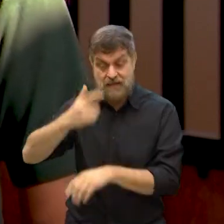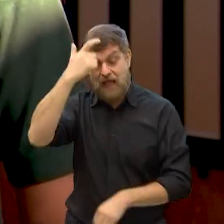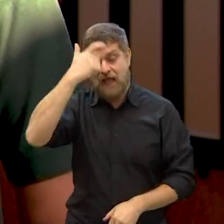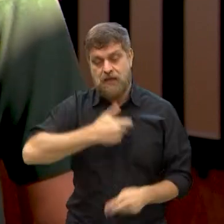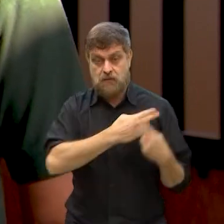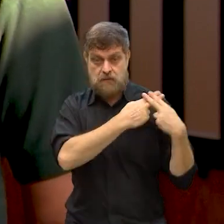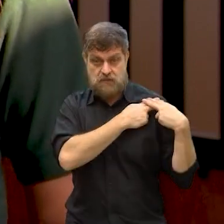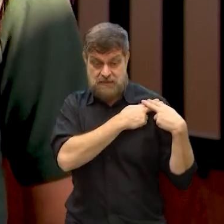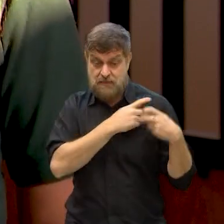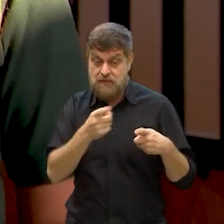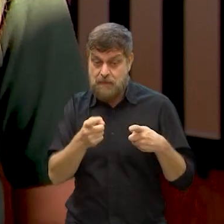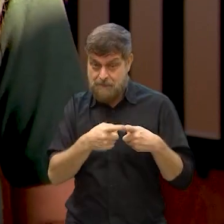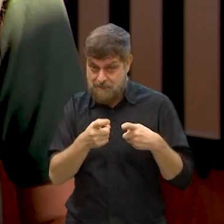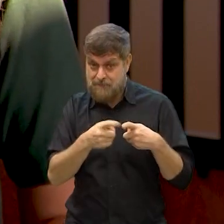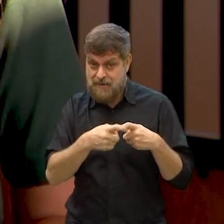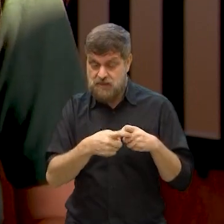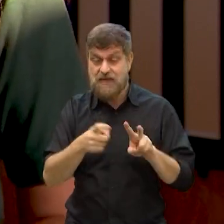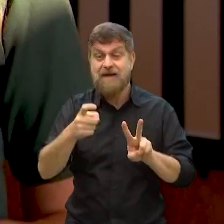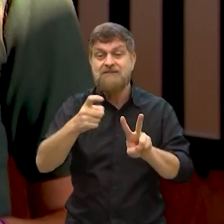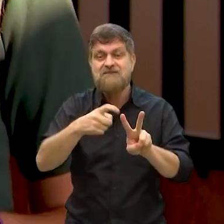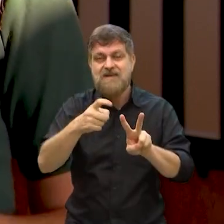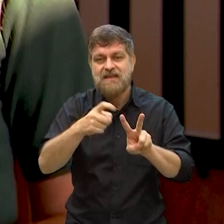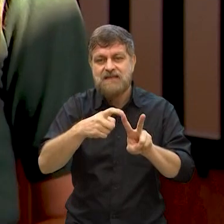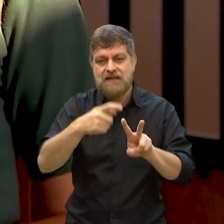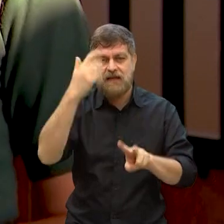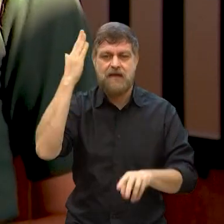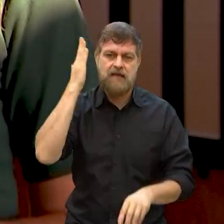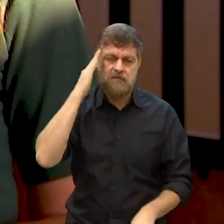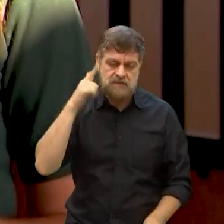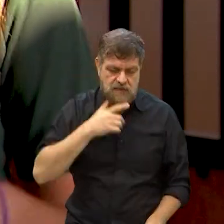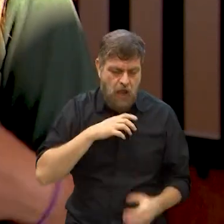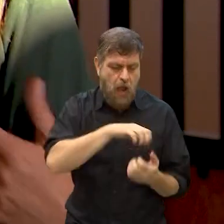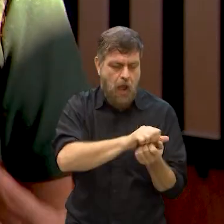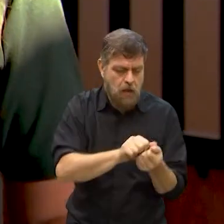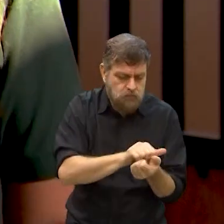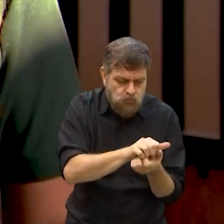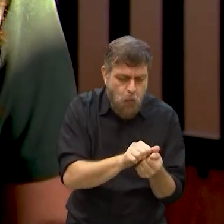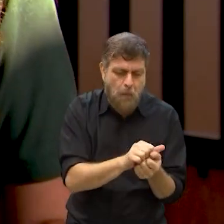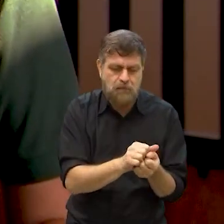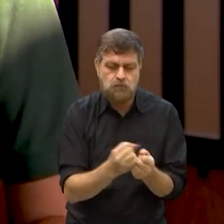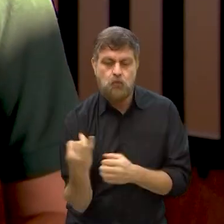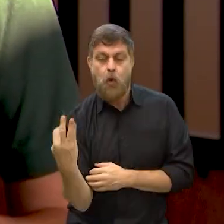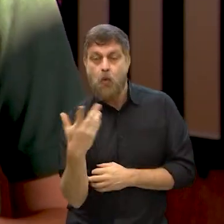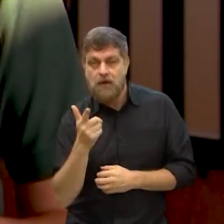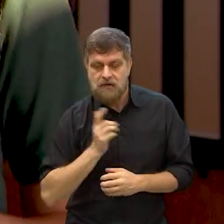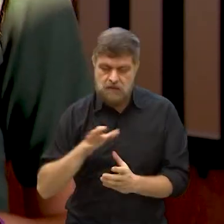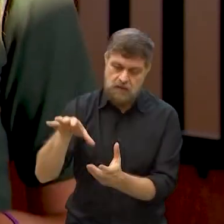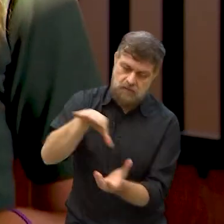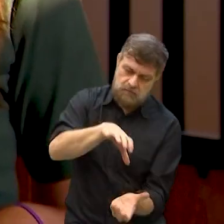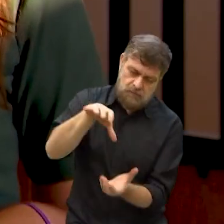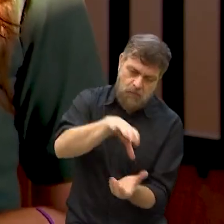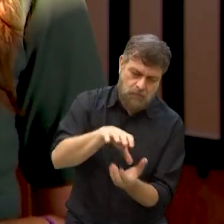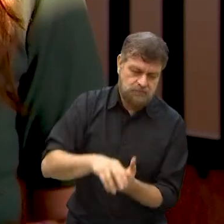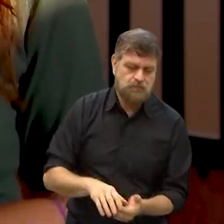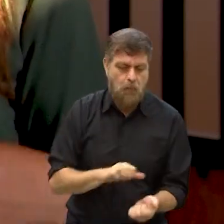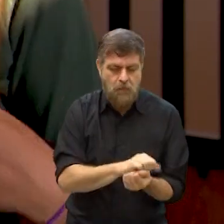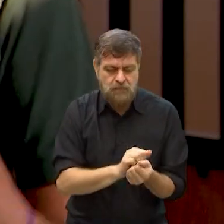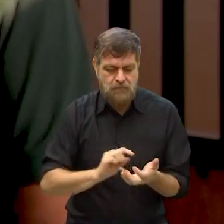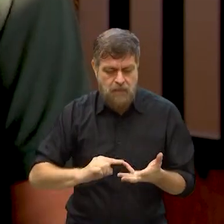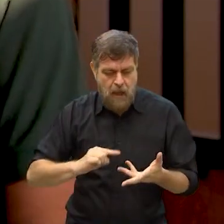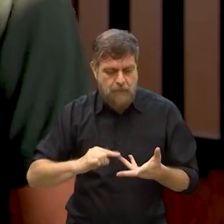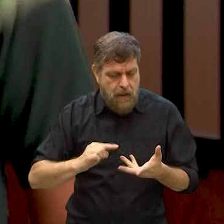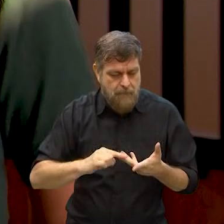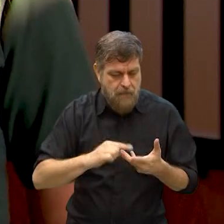como veterinária, estabeleço quanto que eles precisam de energia, quanto que eles precisam de matéria